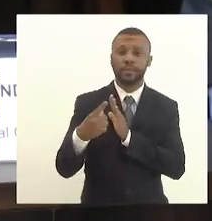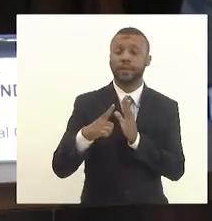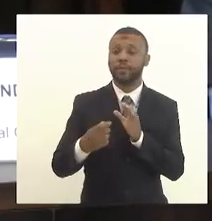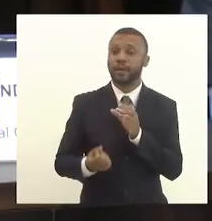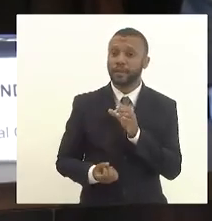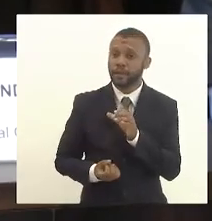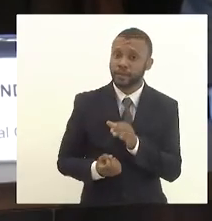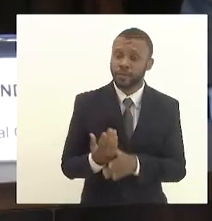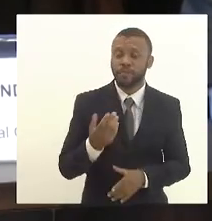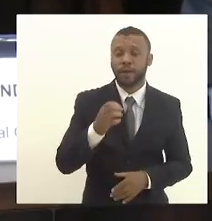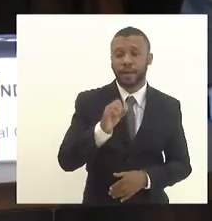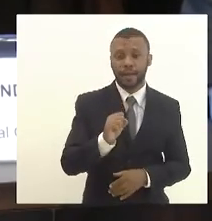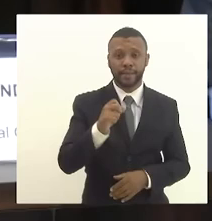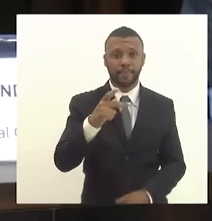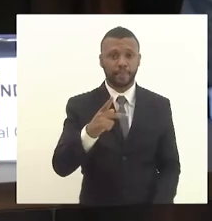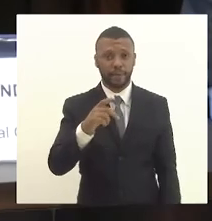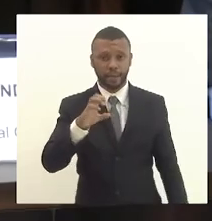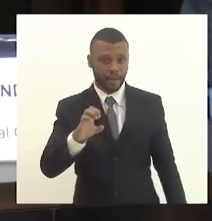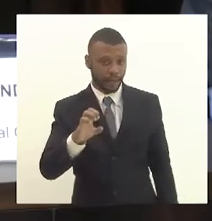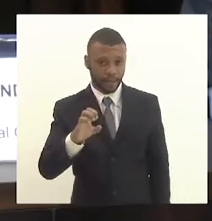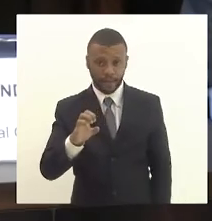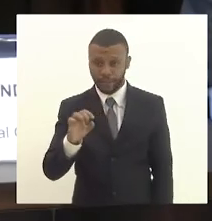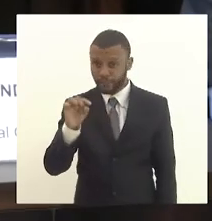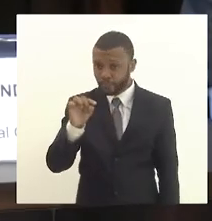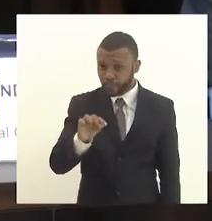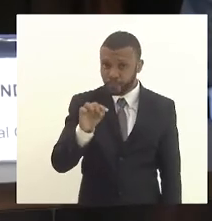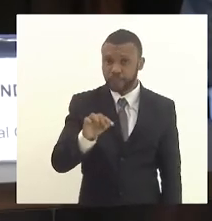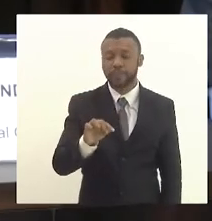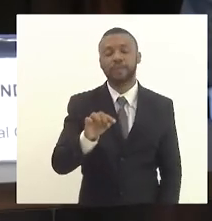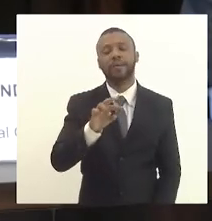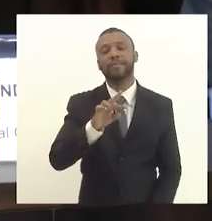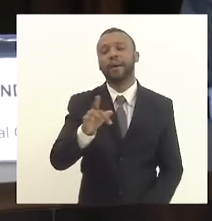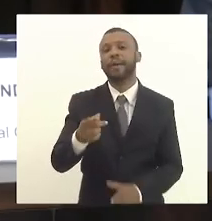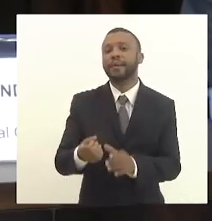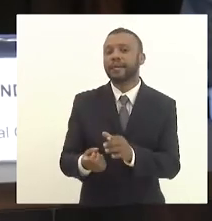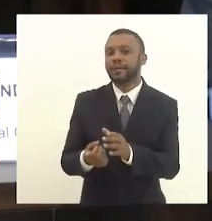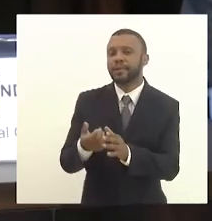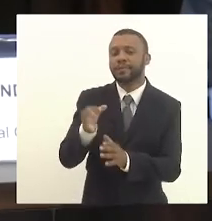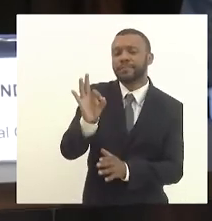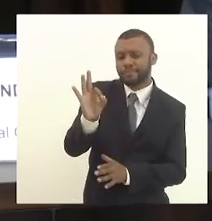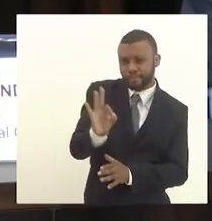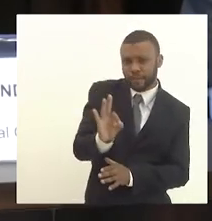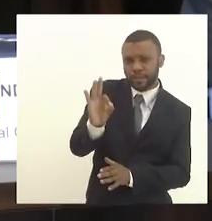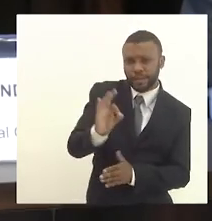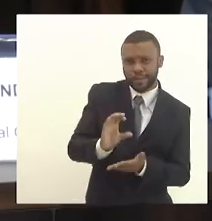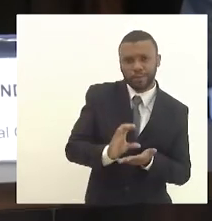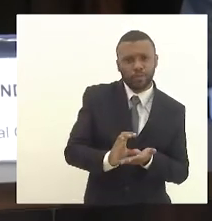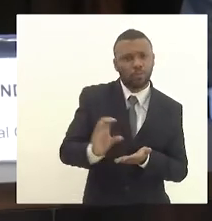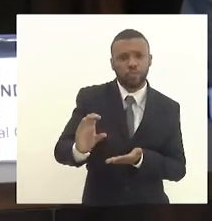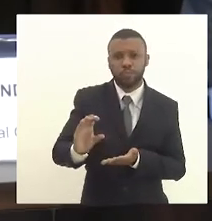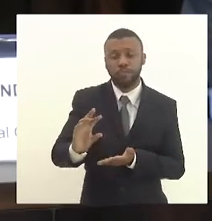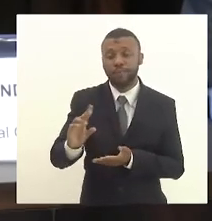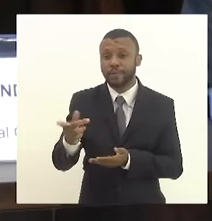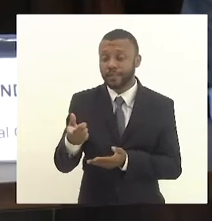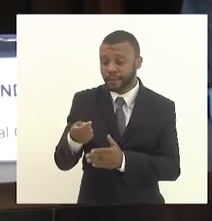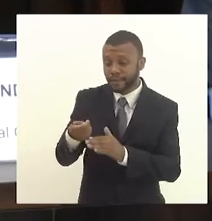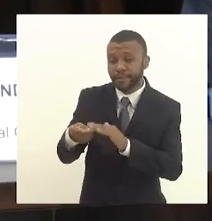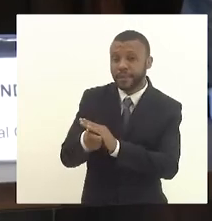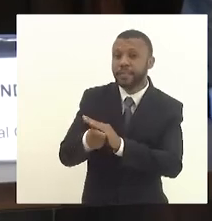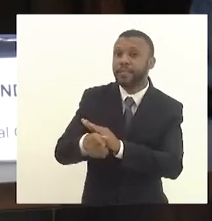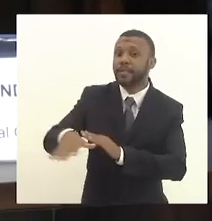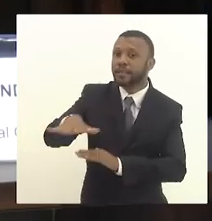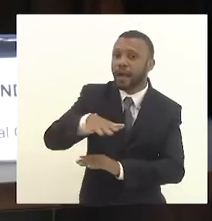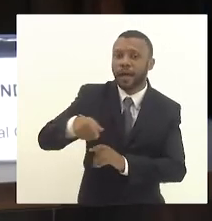de uma SPE. Essa SPE emitiria debêntures, essas debêntures seriam ofertadas no mercado, né? Nós